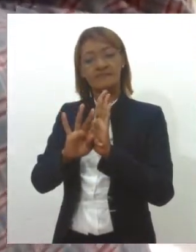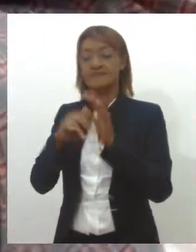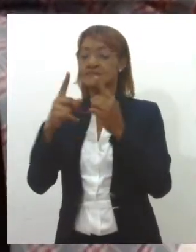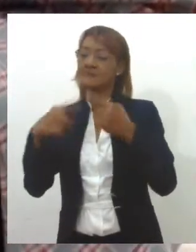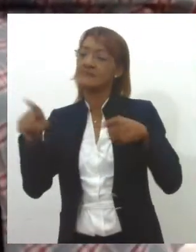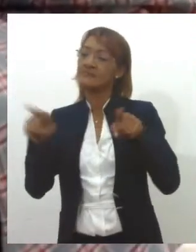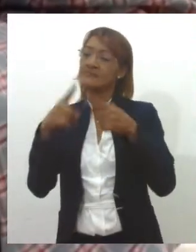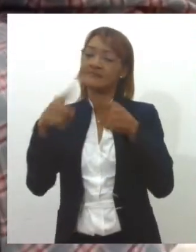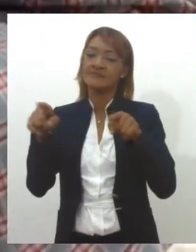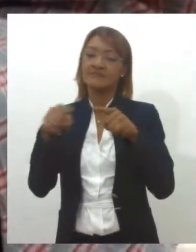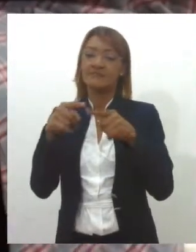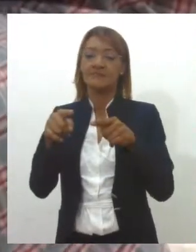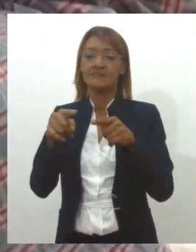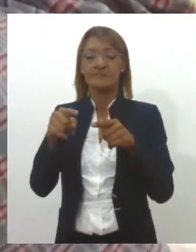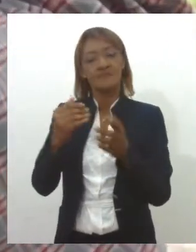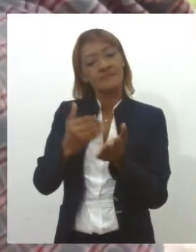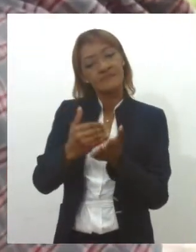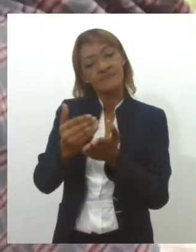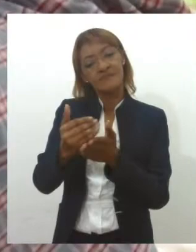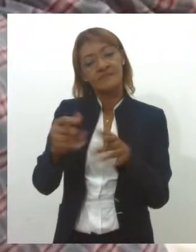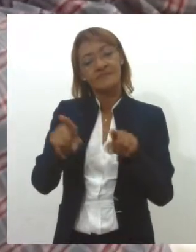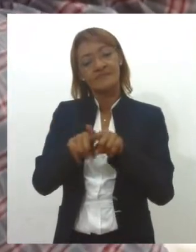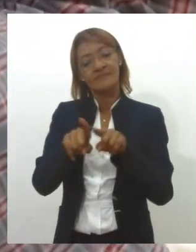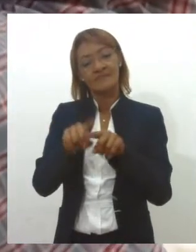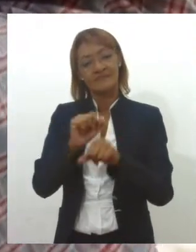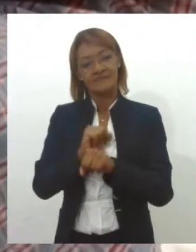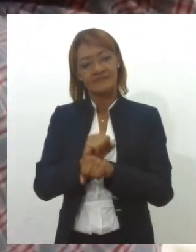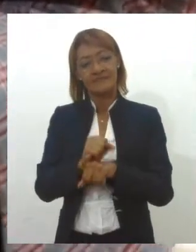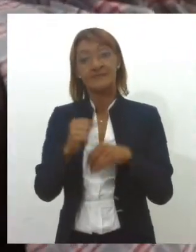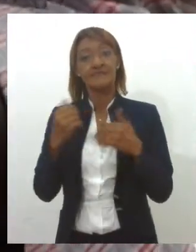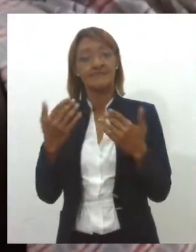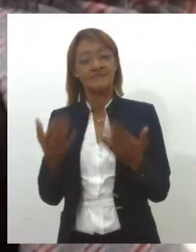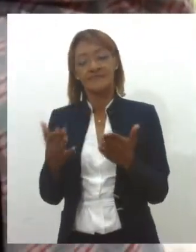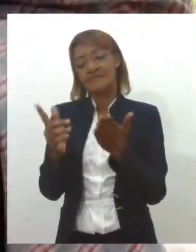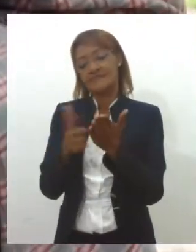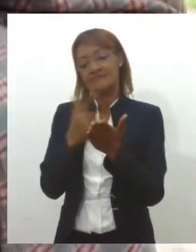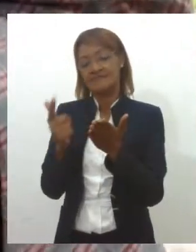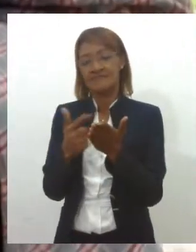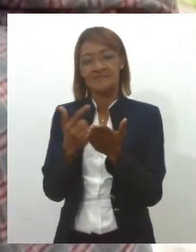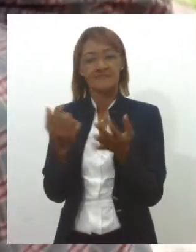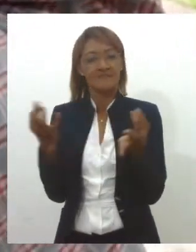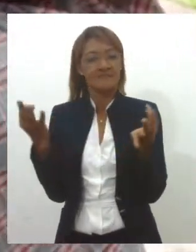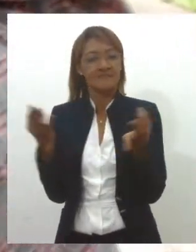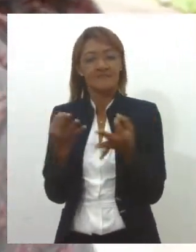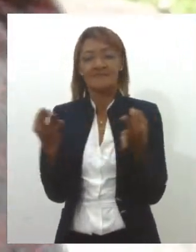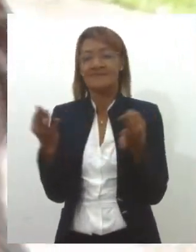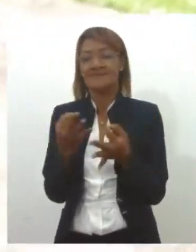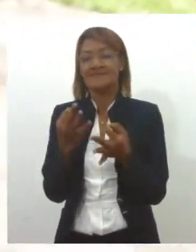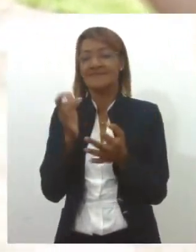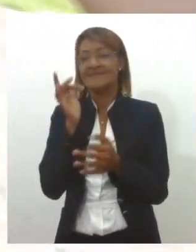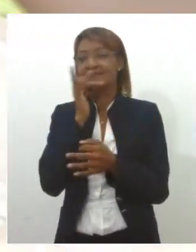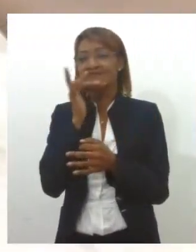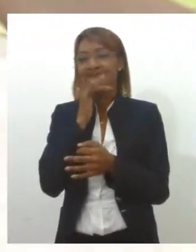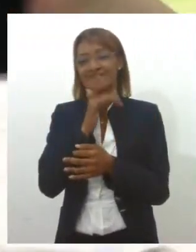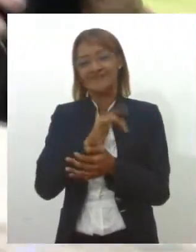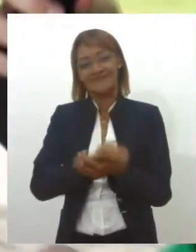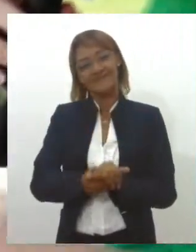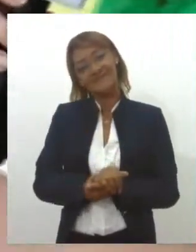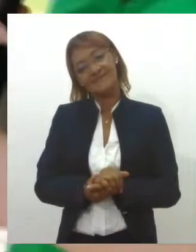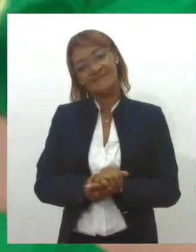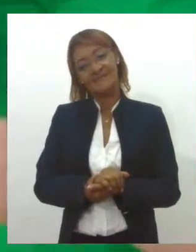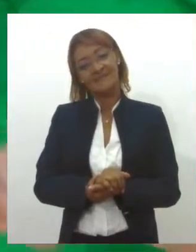Entra logo em seguida ao final do capítulo então fica um livro realmente é gostoso de ser lido e